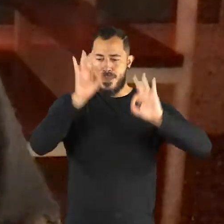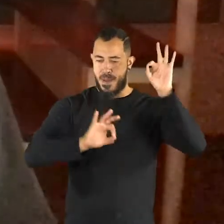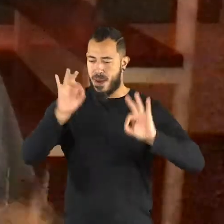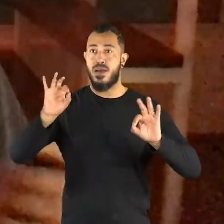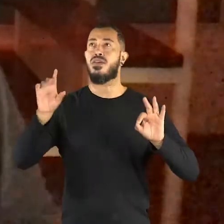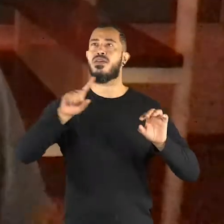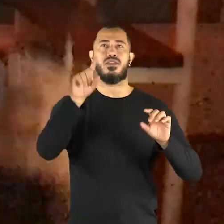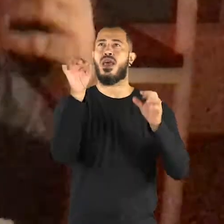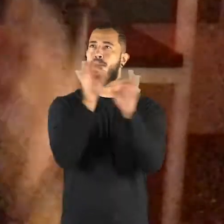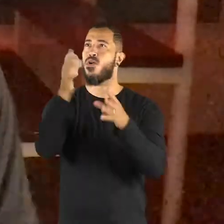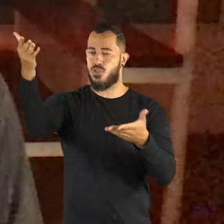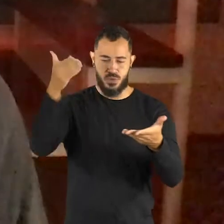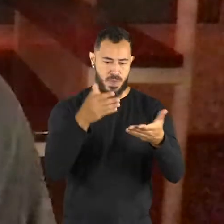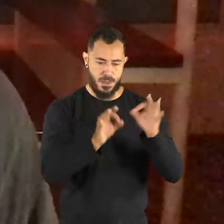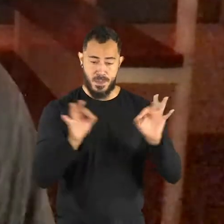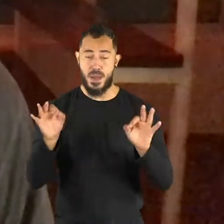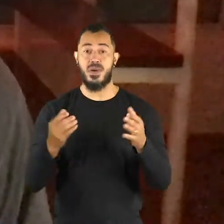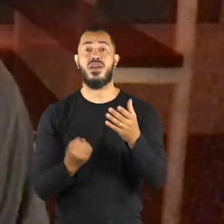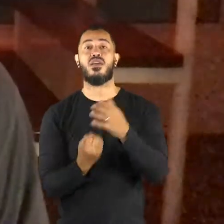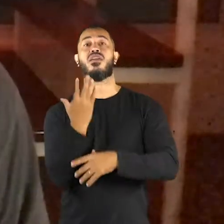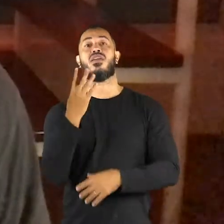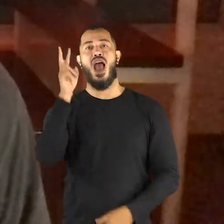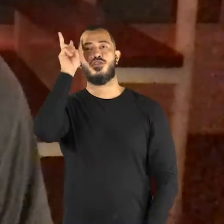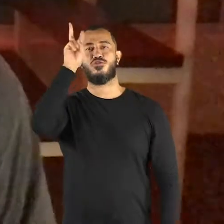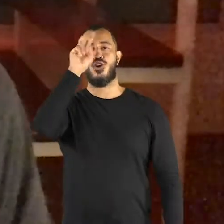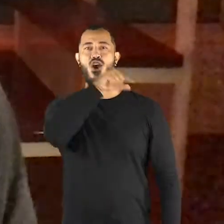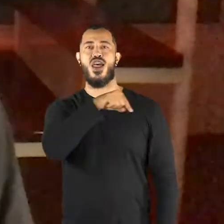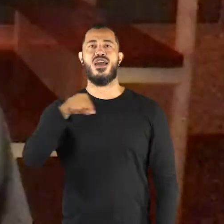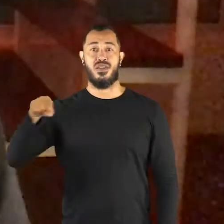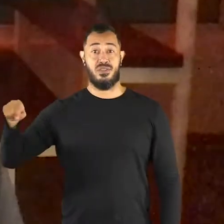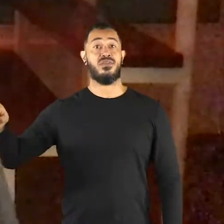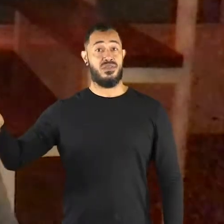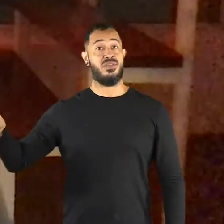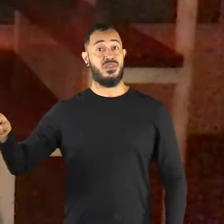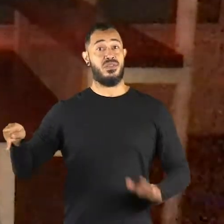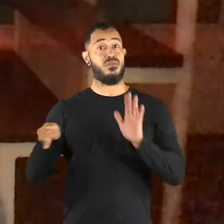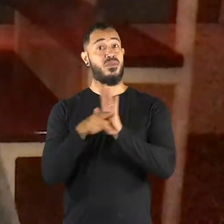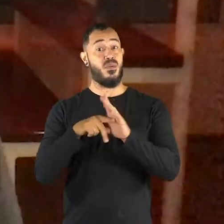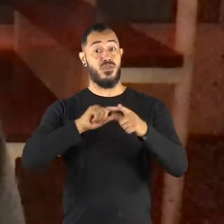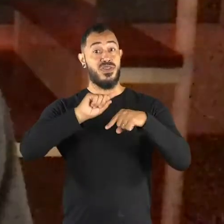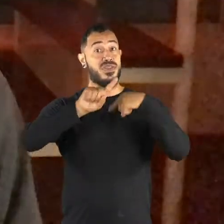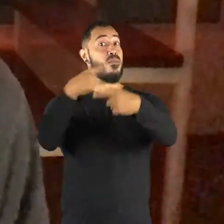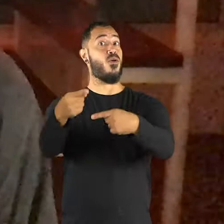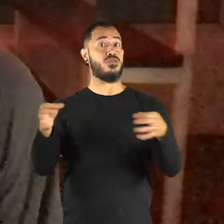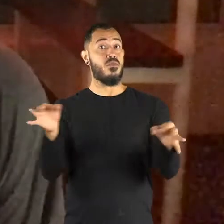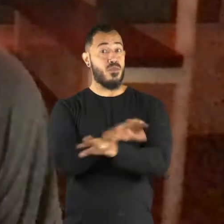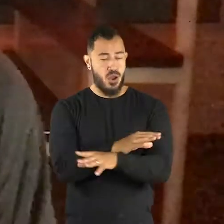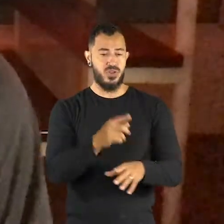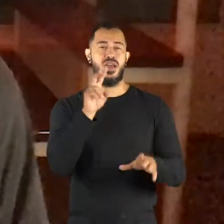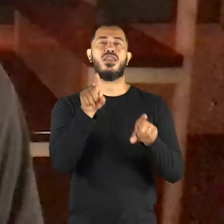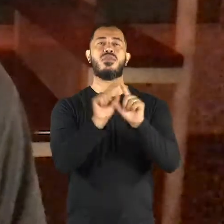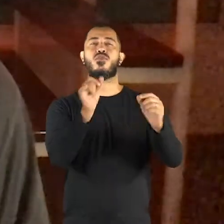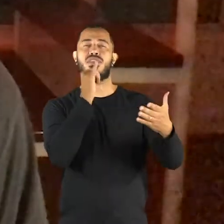ritmo, criar e contar a história. Isso a gente tem um montador. Mas também a gente tem uma pós-produção, que é uma correção de